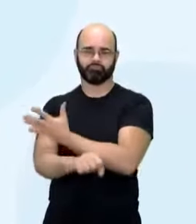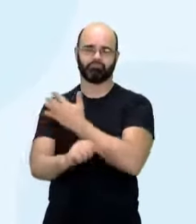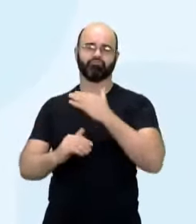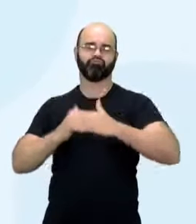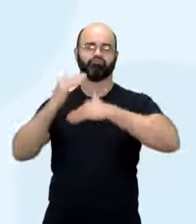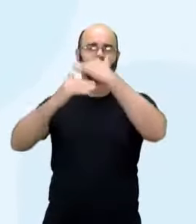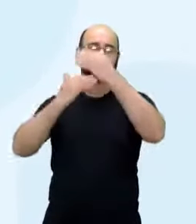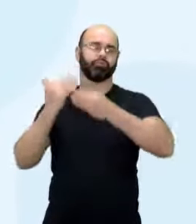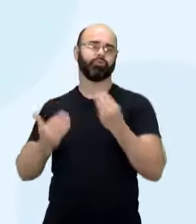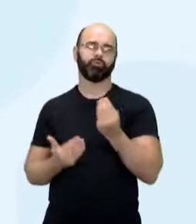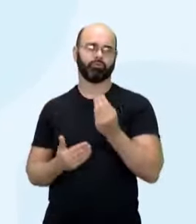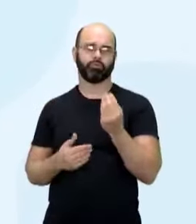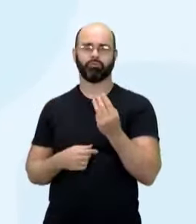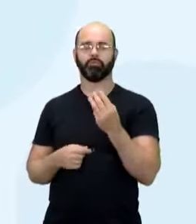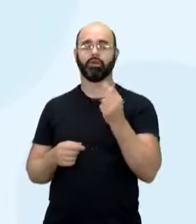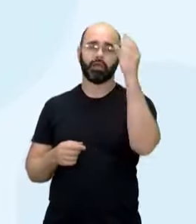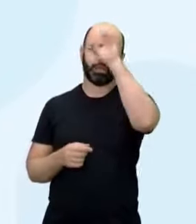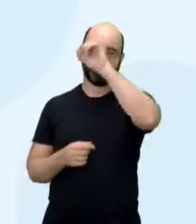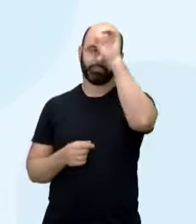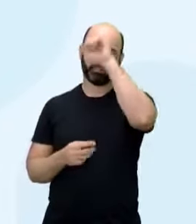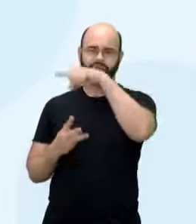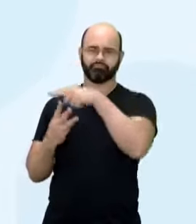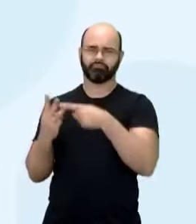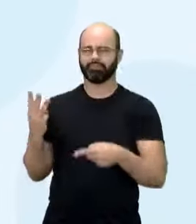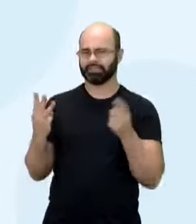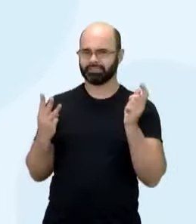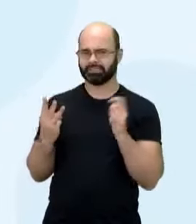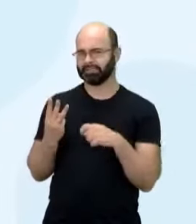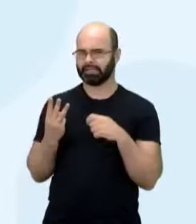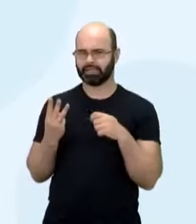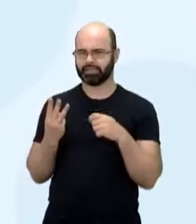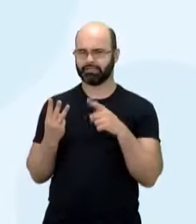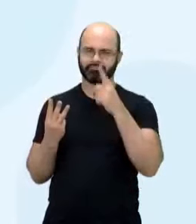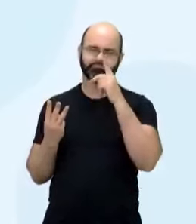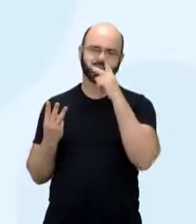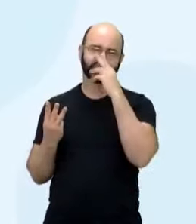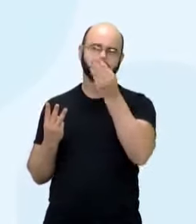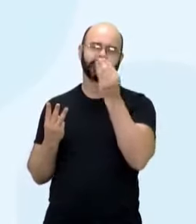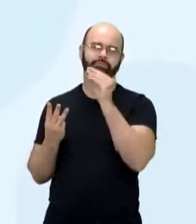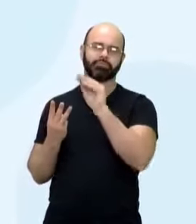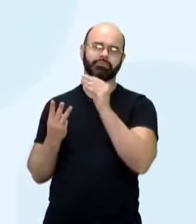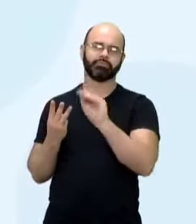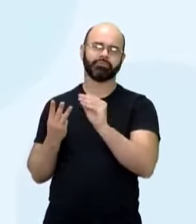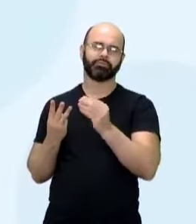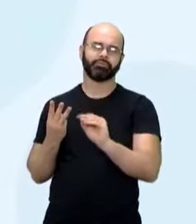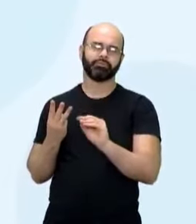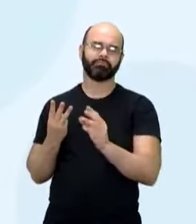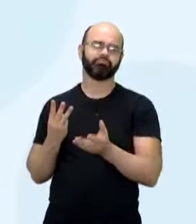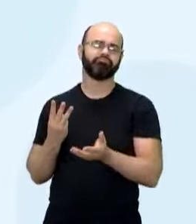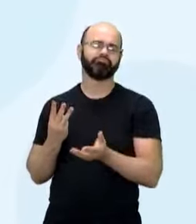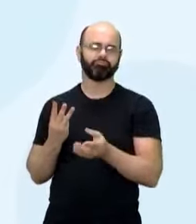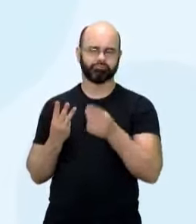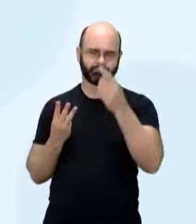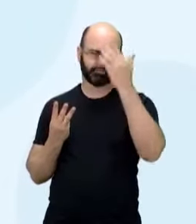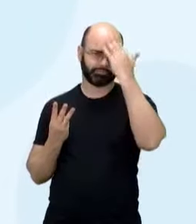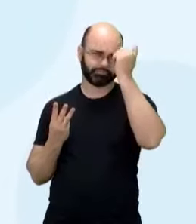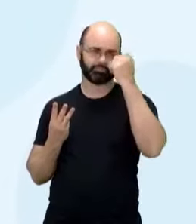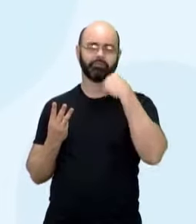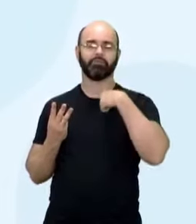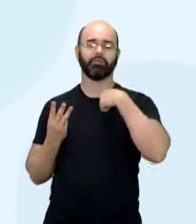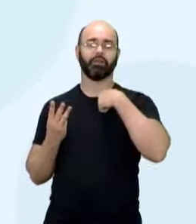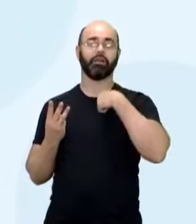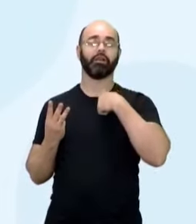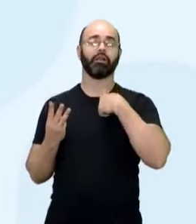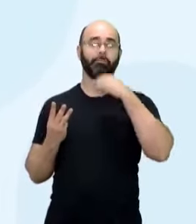consigo citar 3 aprendizados? Eu consigo colocar aqui quais foram esses 3 principais aprendizados que eu